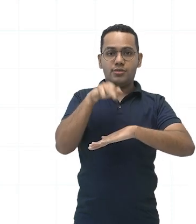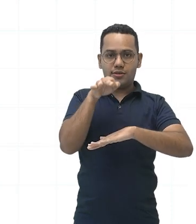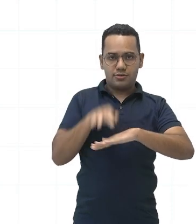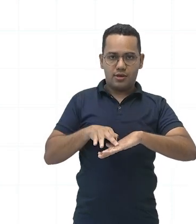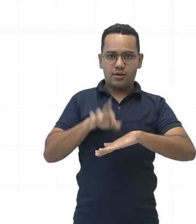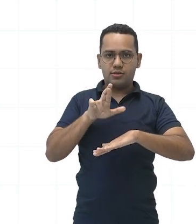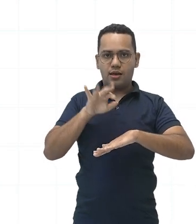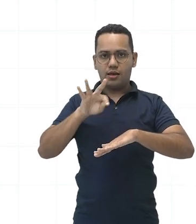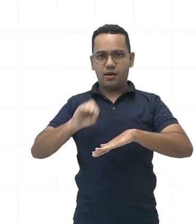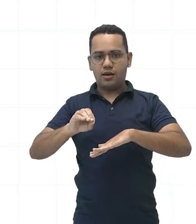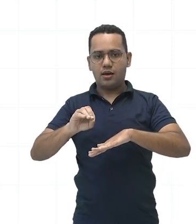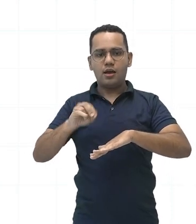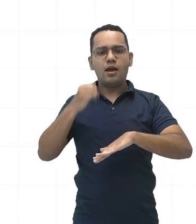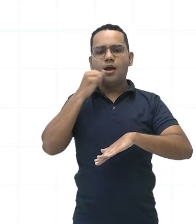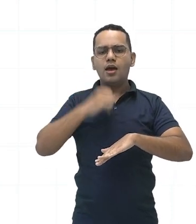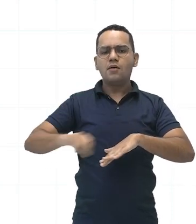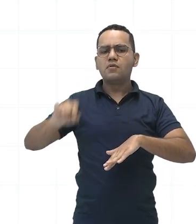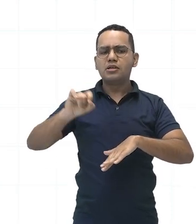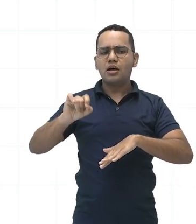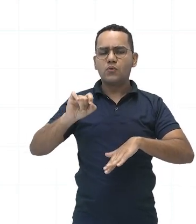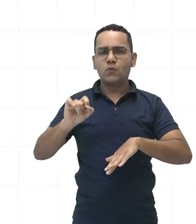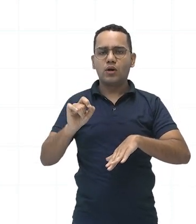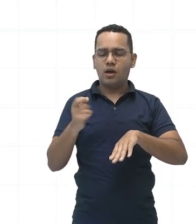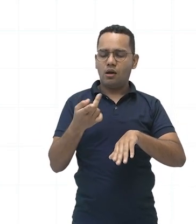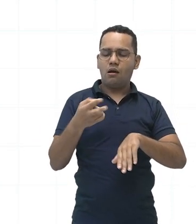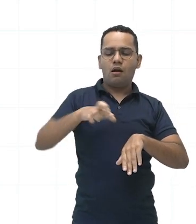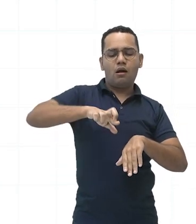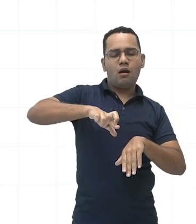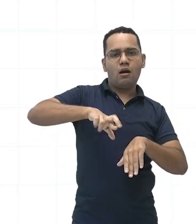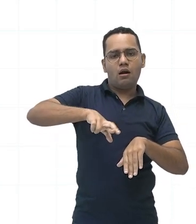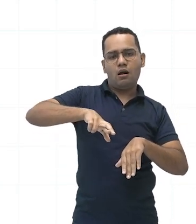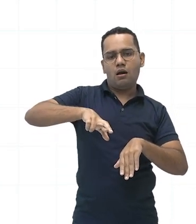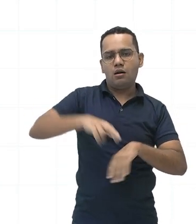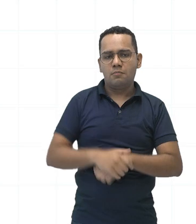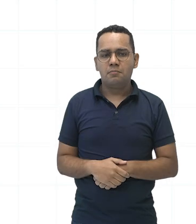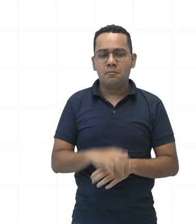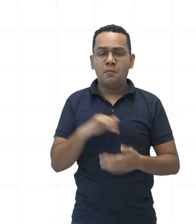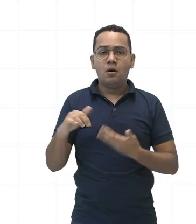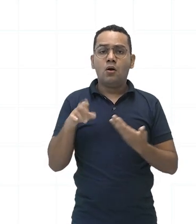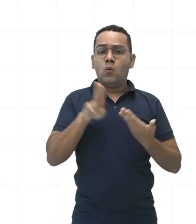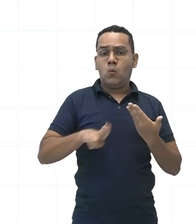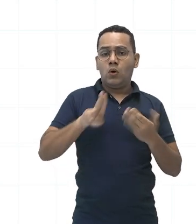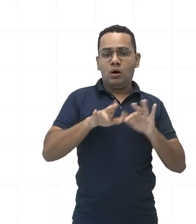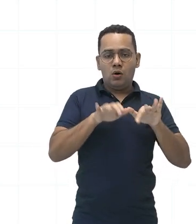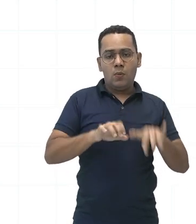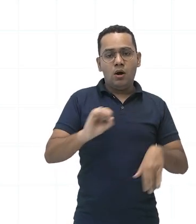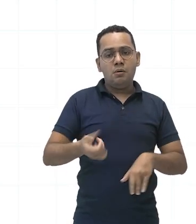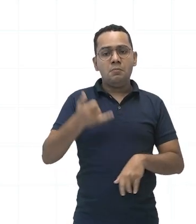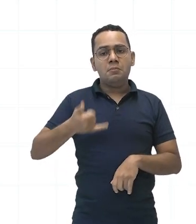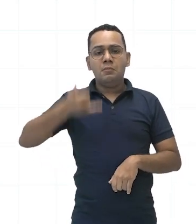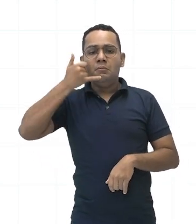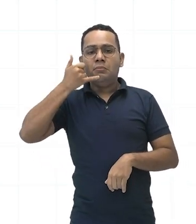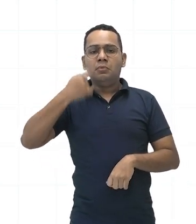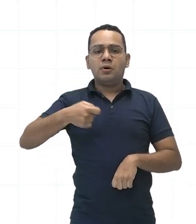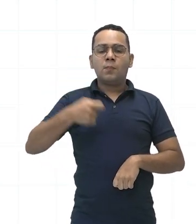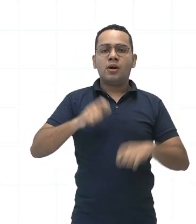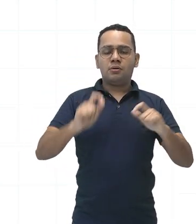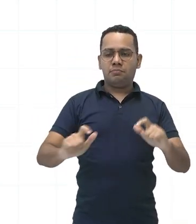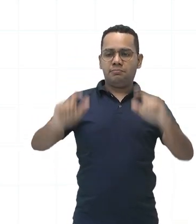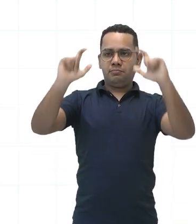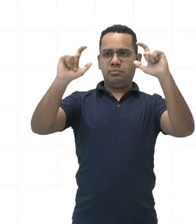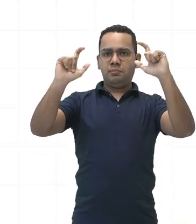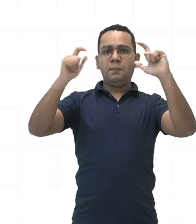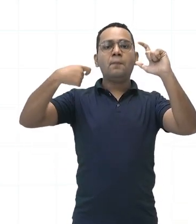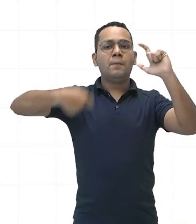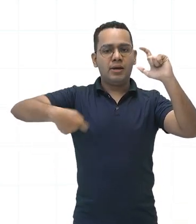chão. Evite cruzar as pernas. Ao utilizar o computador ou celular, mantenha a tela no mesmo nível dos olhos e